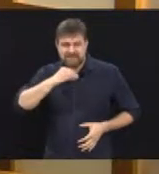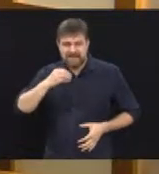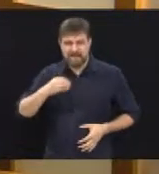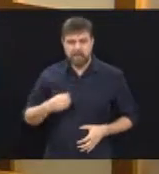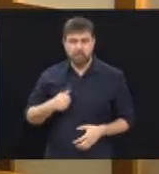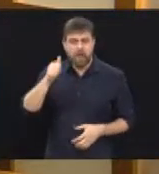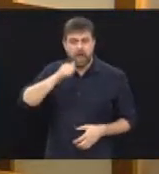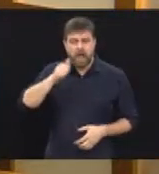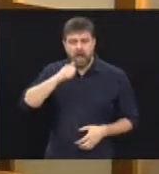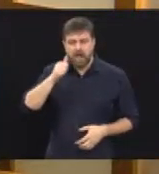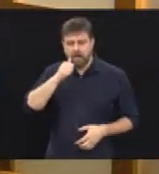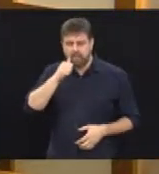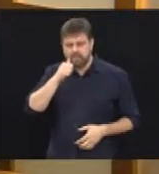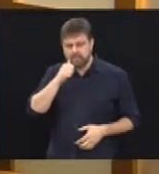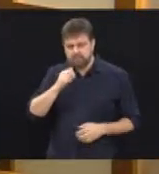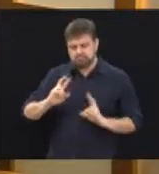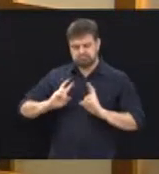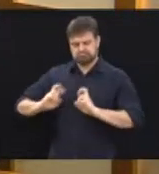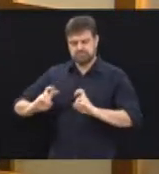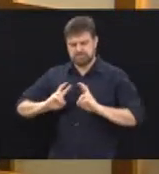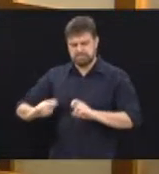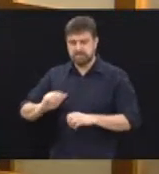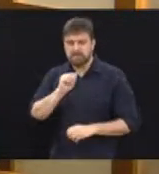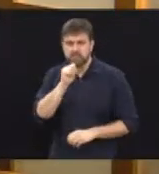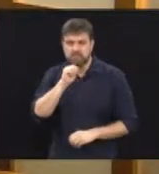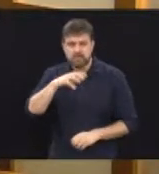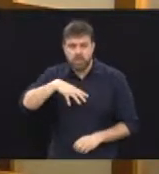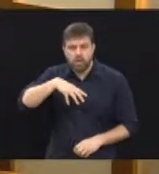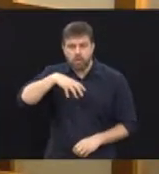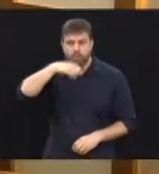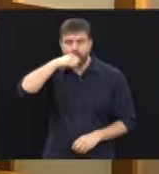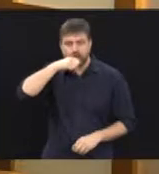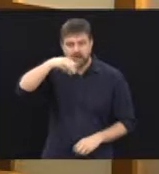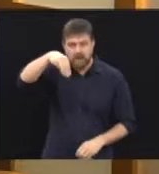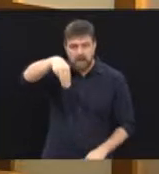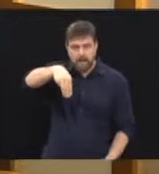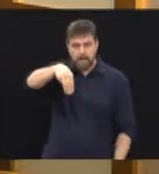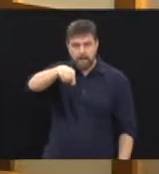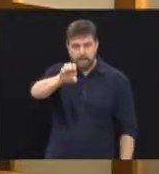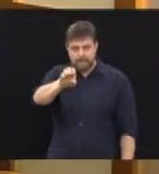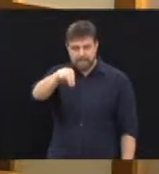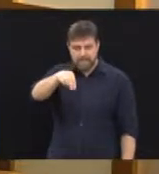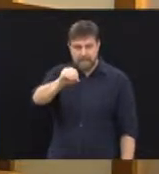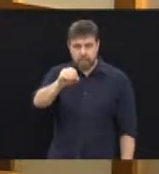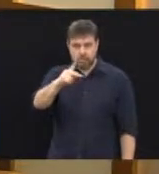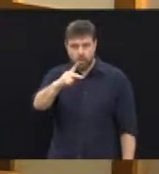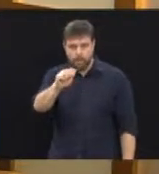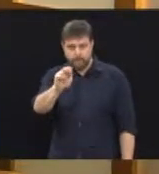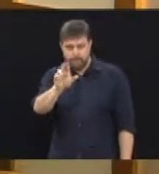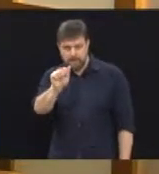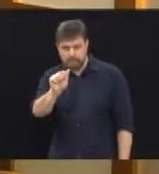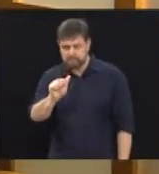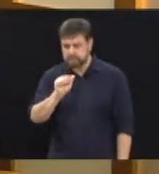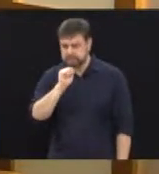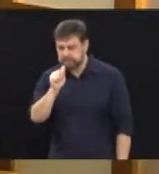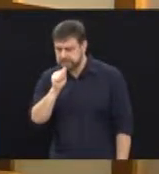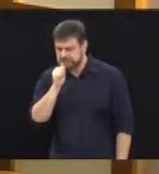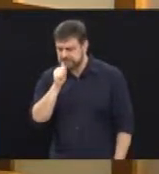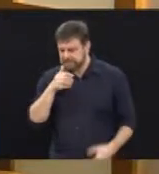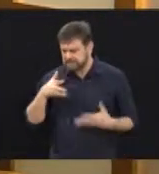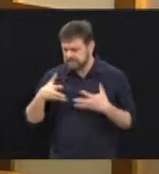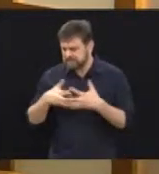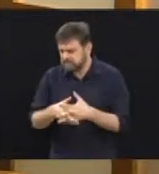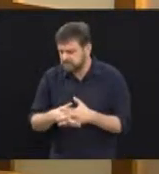ter os sintomas de que ela está entrando na menopausa, cujos primeiros sintomas é uma irregularidade menstrual, algumas ondas